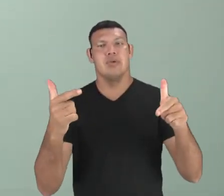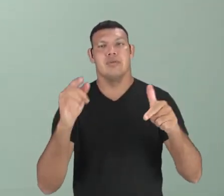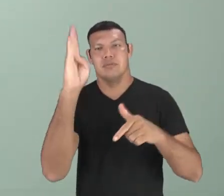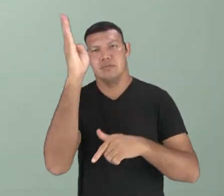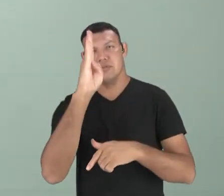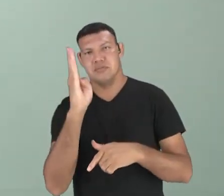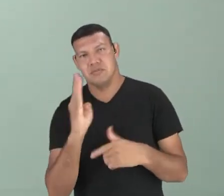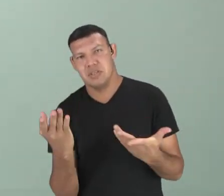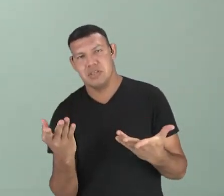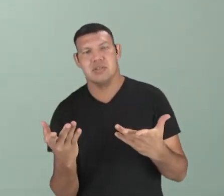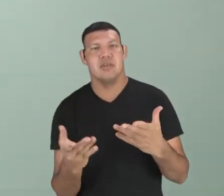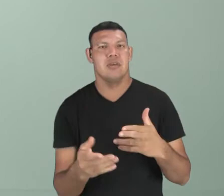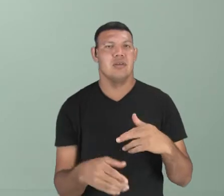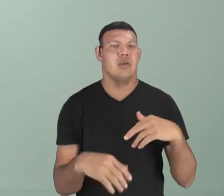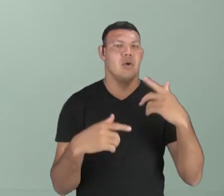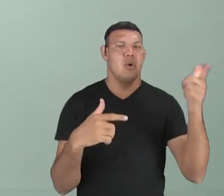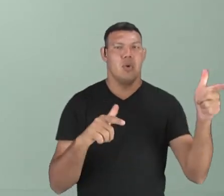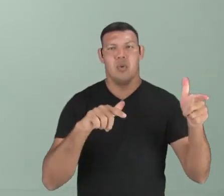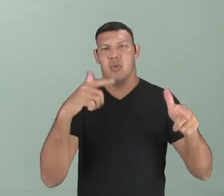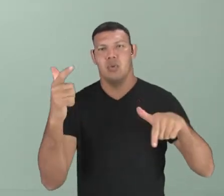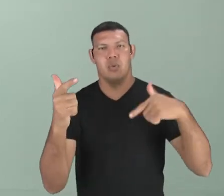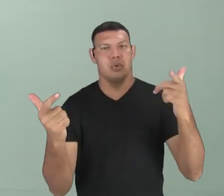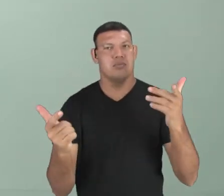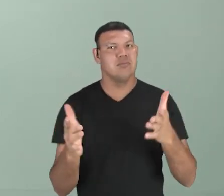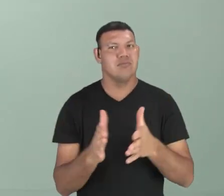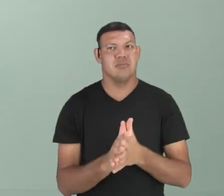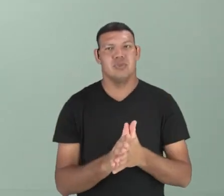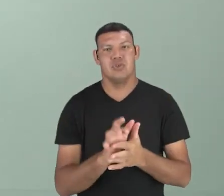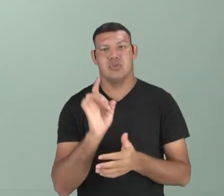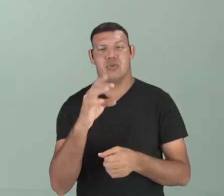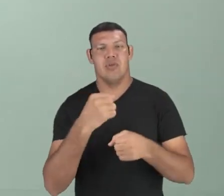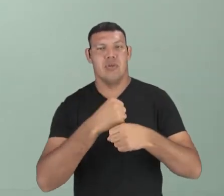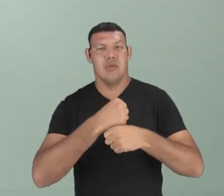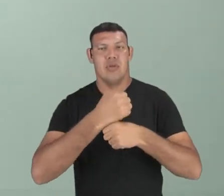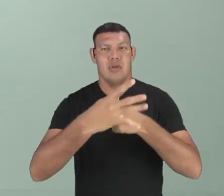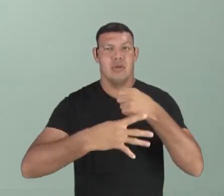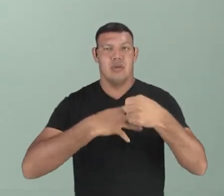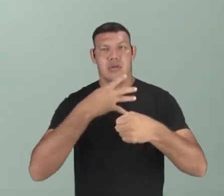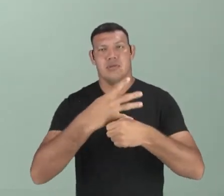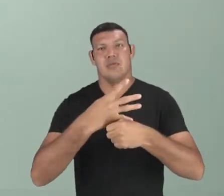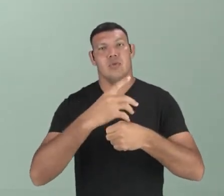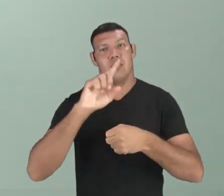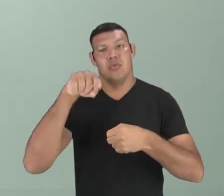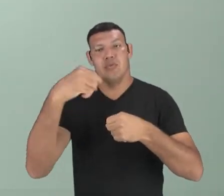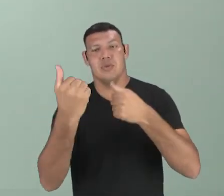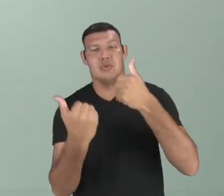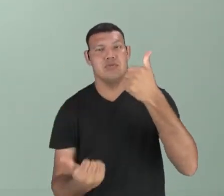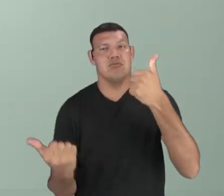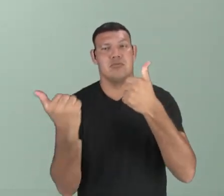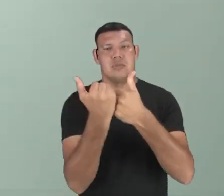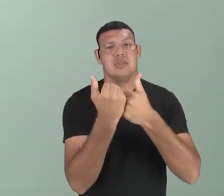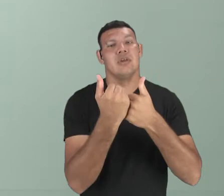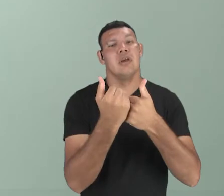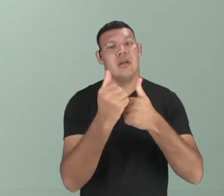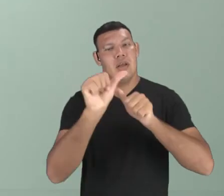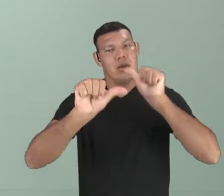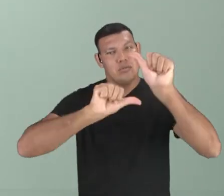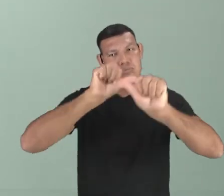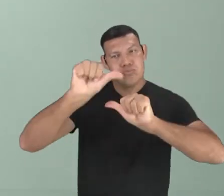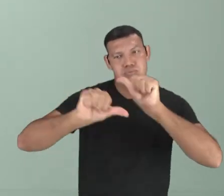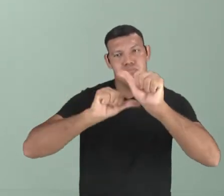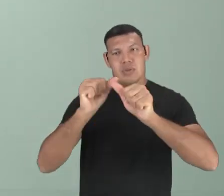um presidente ou um ministro fica apenas 4 anos e o outro que vem já troca tudo, deixa para trás aquele